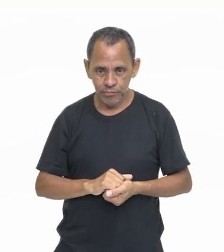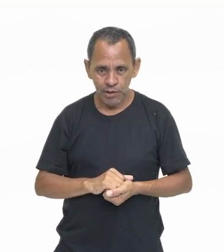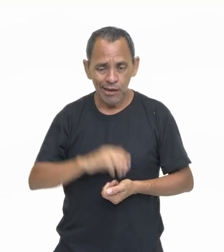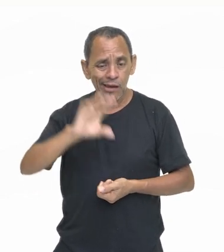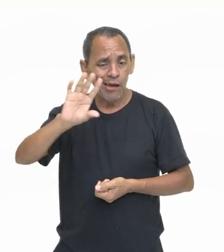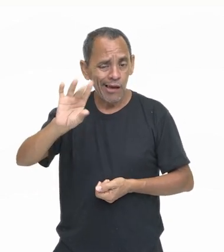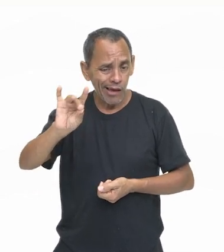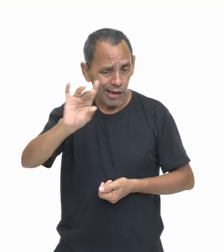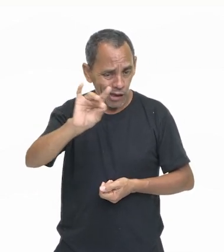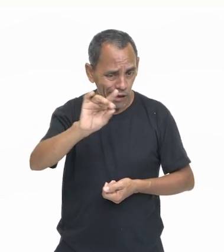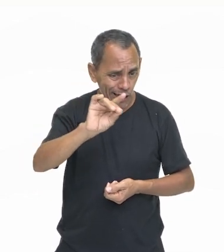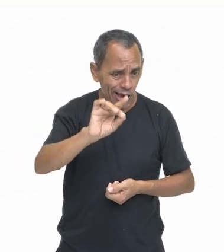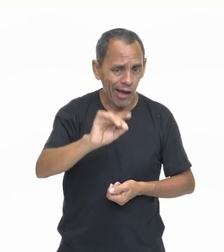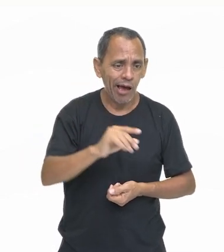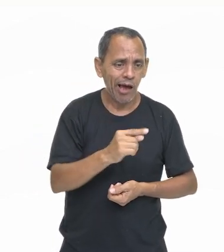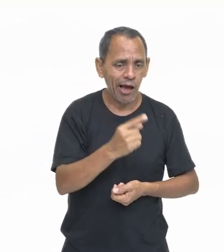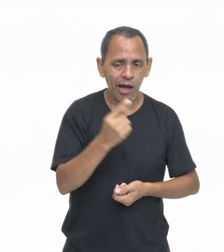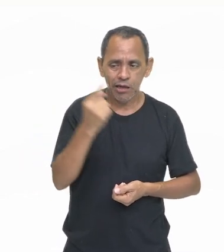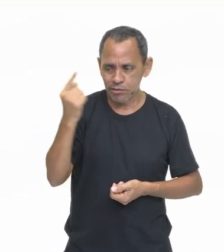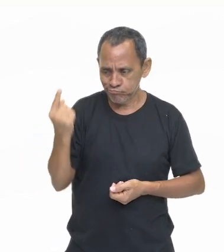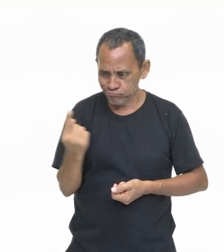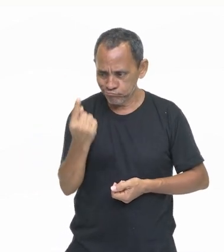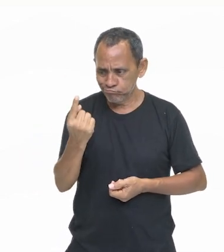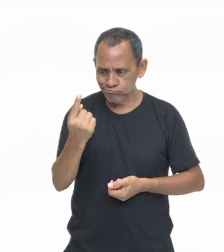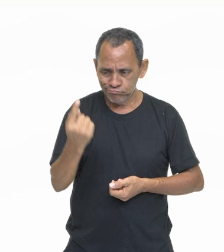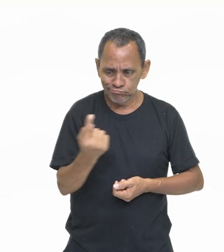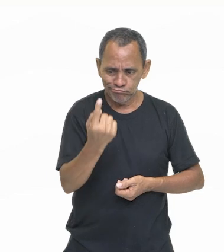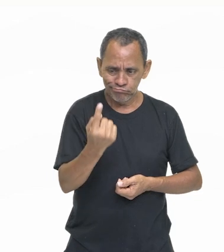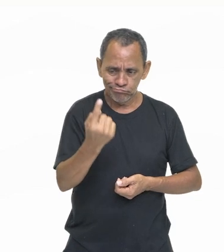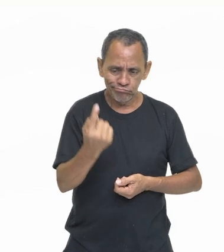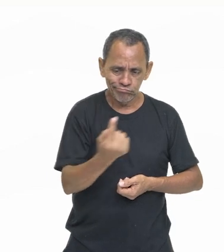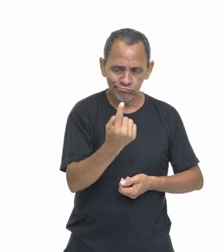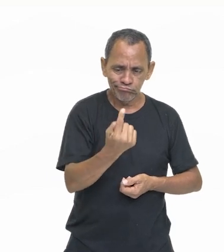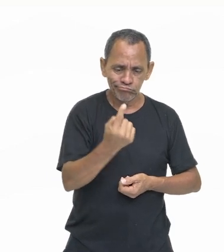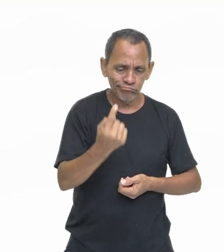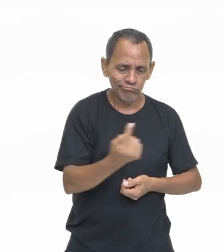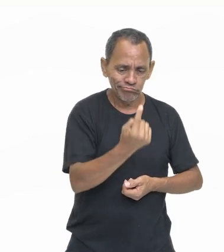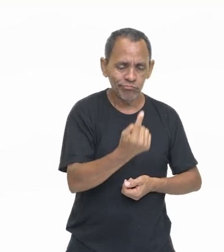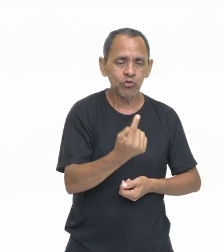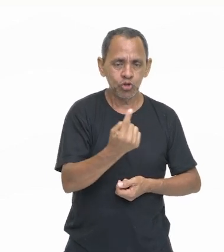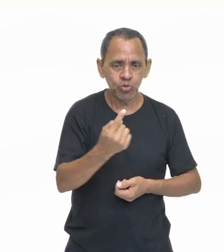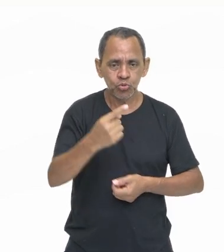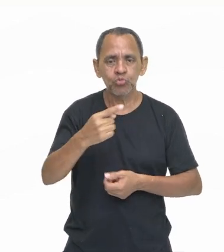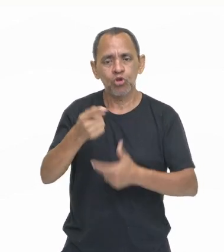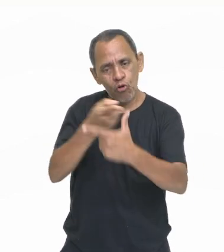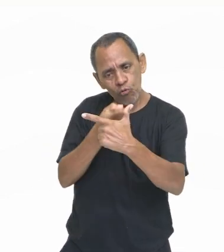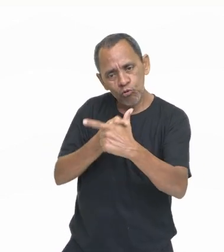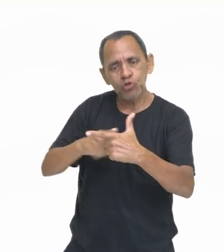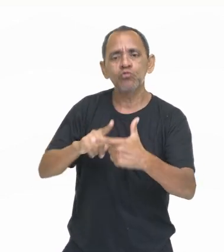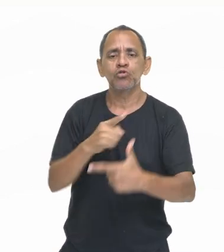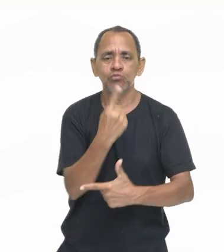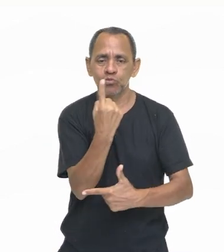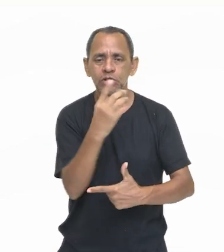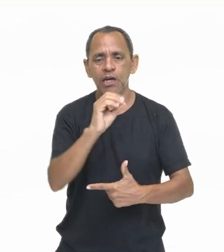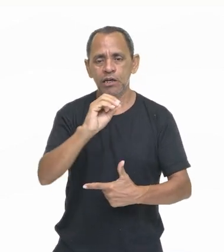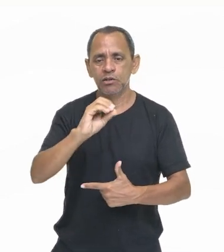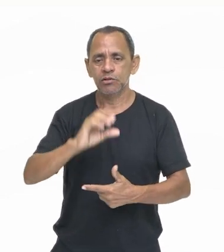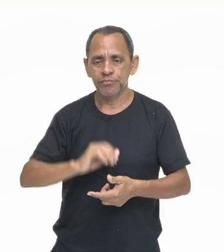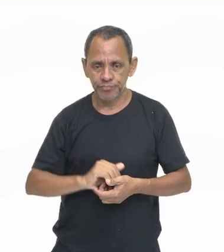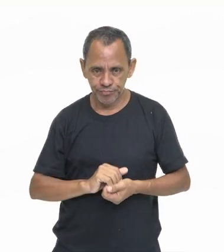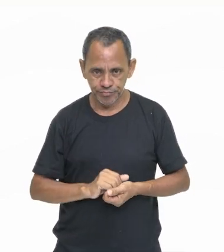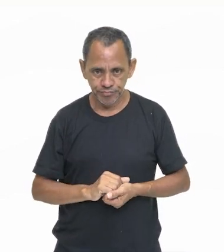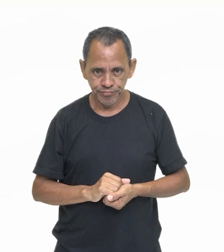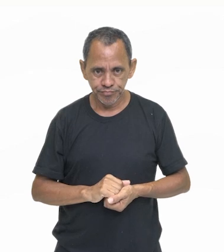cada unidade, nós vamos dividir por 10 quando eu estou voltando aí para a esquerda, tá bom? Bom, dito isto,